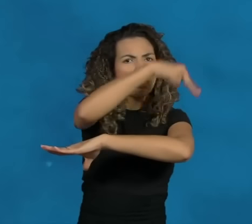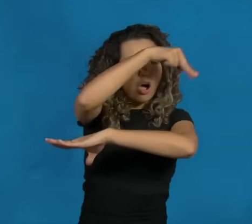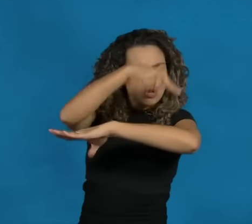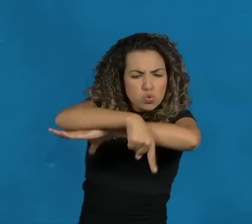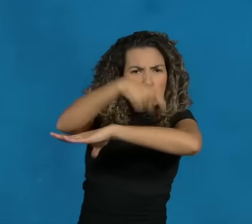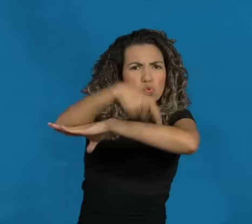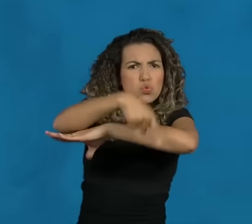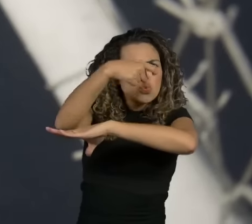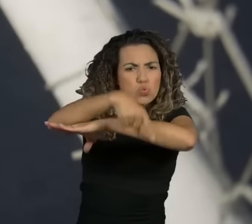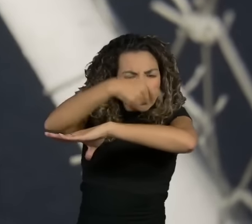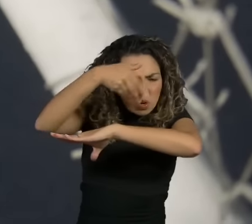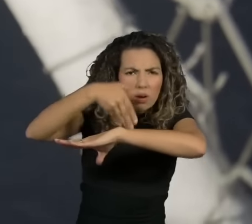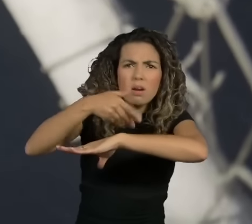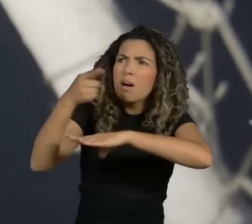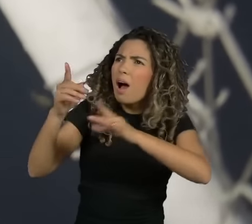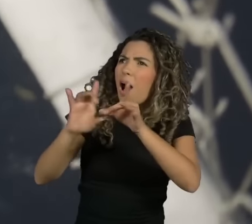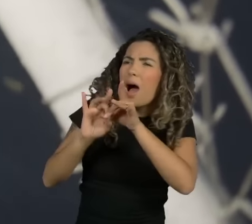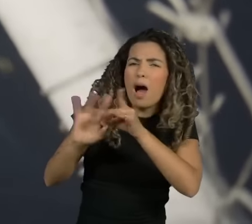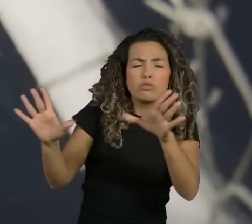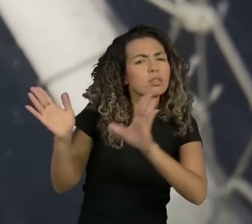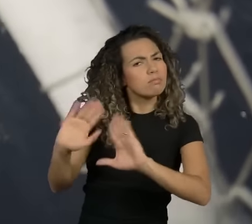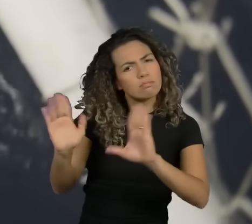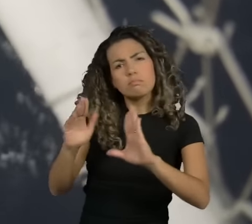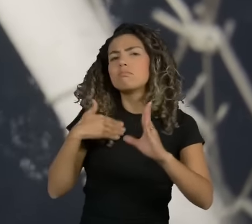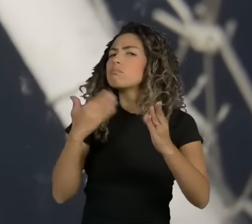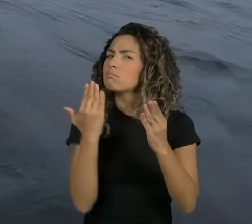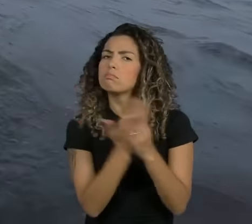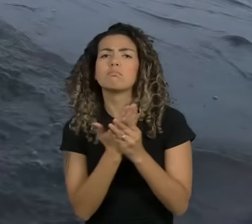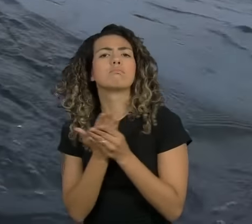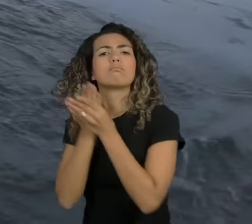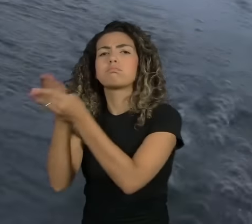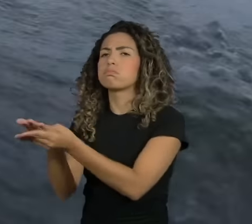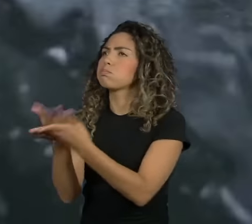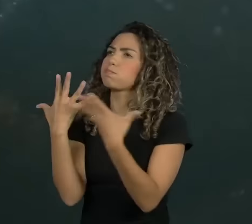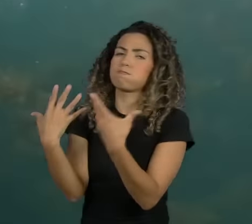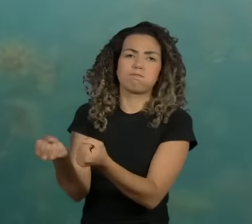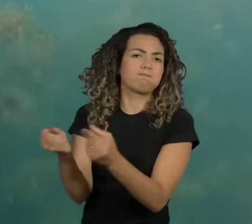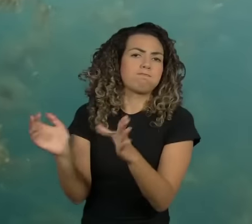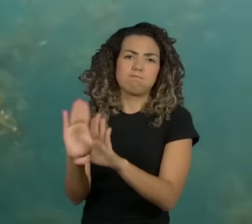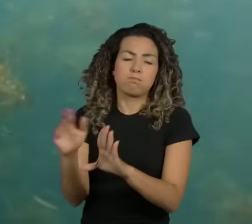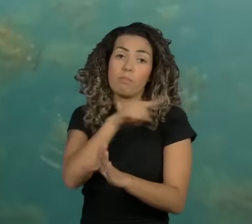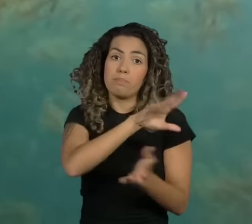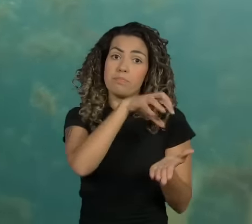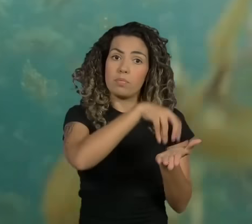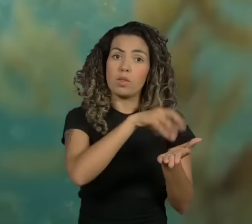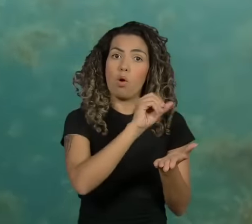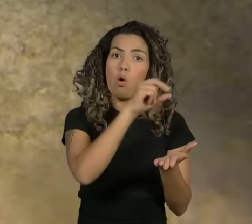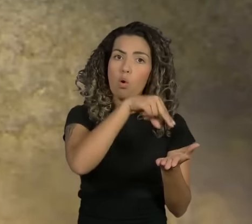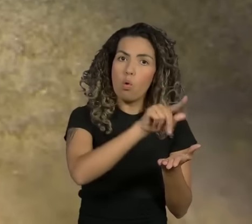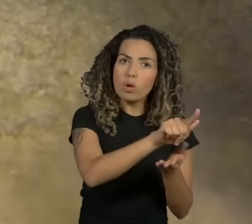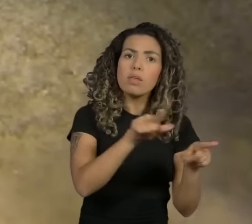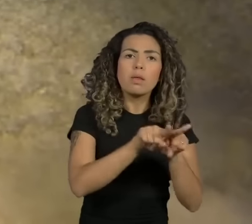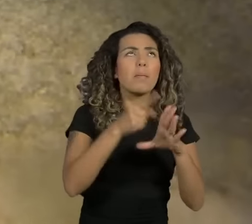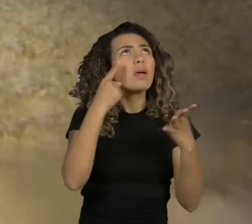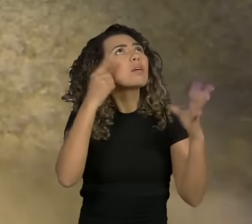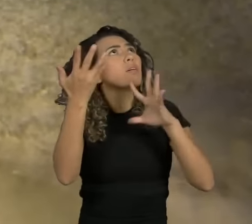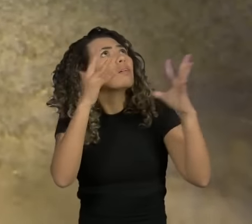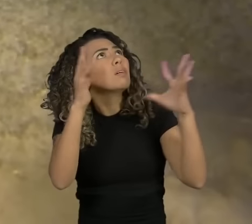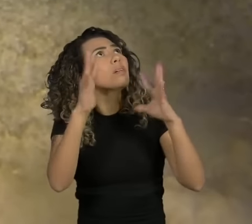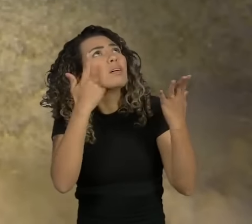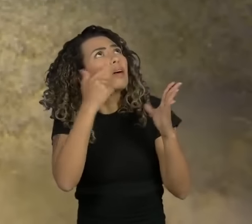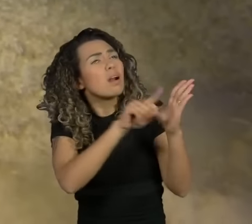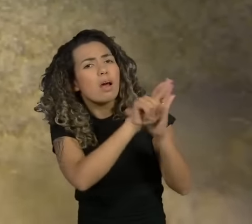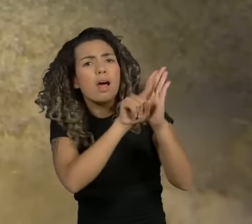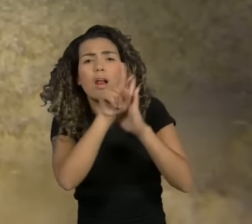a 500 quilômetros da foz do Rio Amazonas. A rede de ONGs Observatório do Clima classificou a